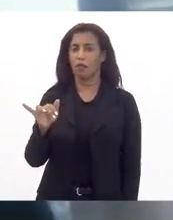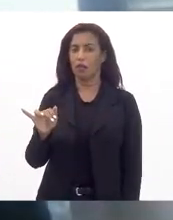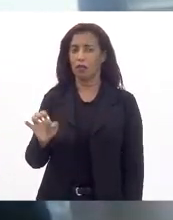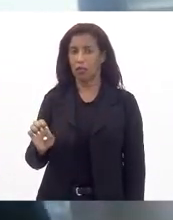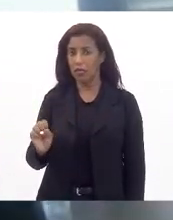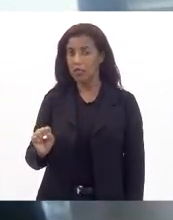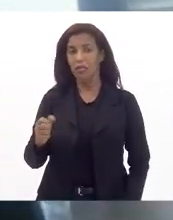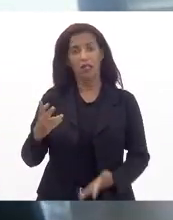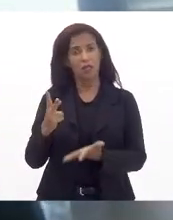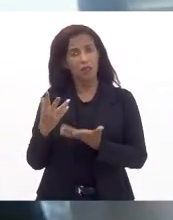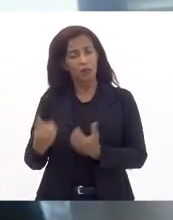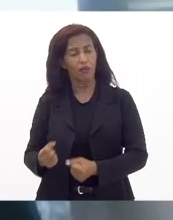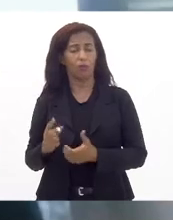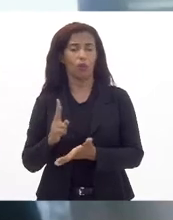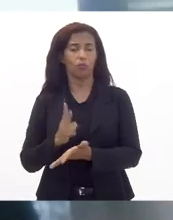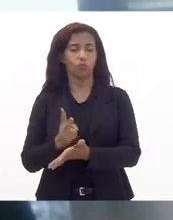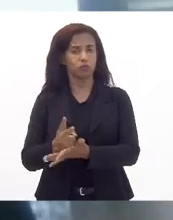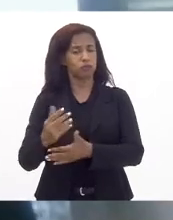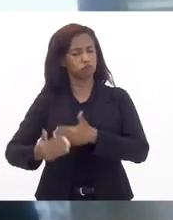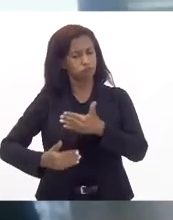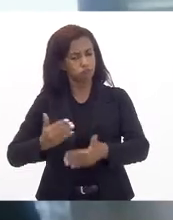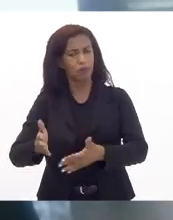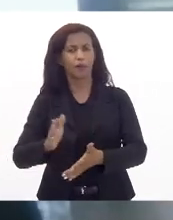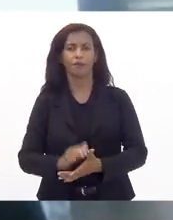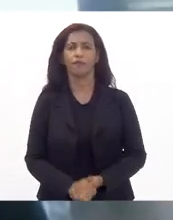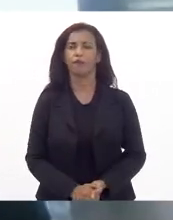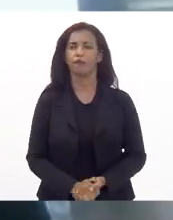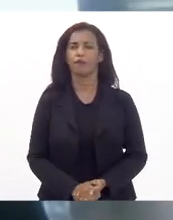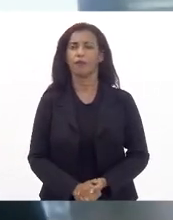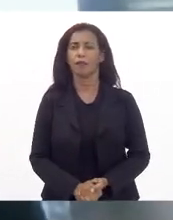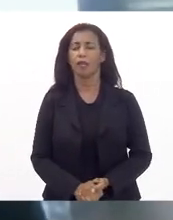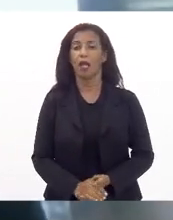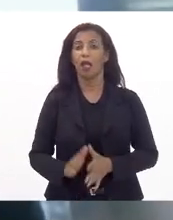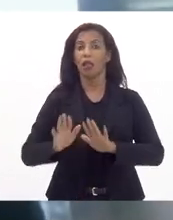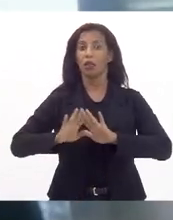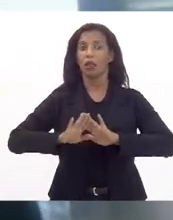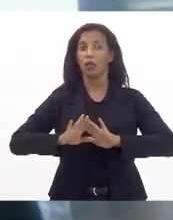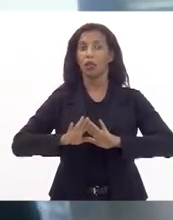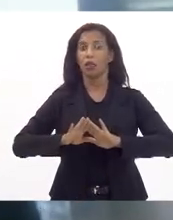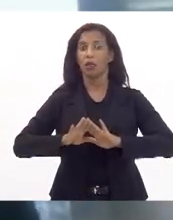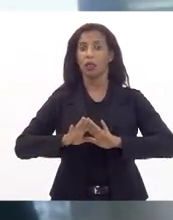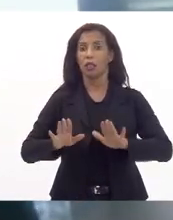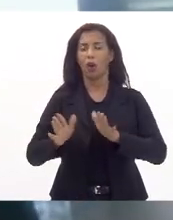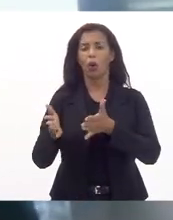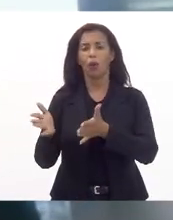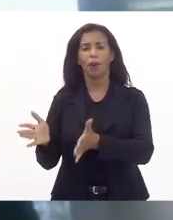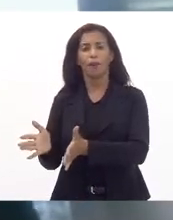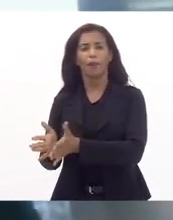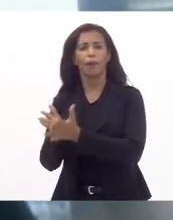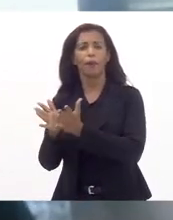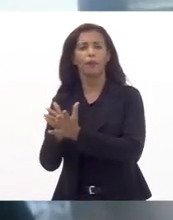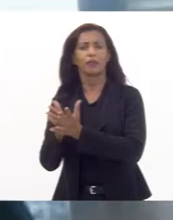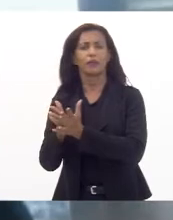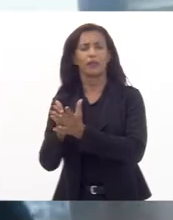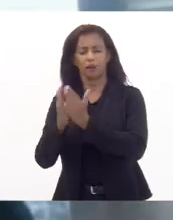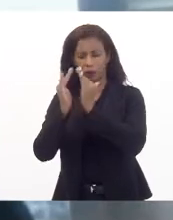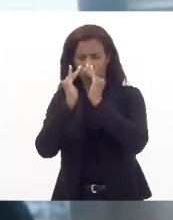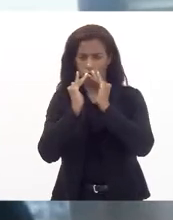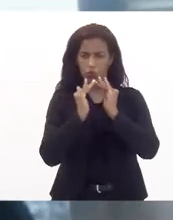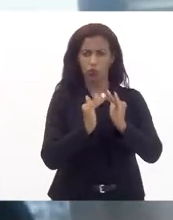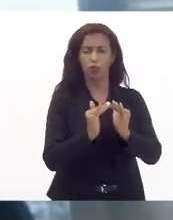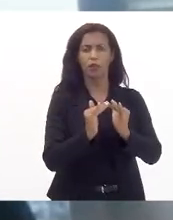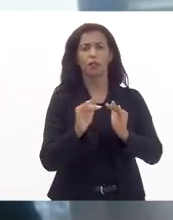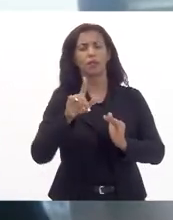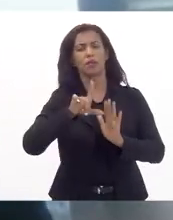e vamos em frente vamos em frente não desumanizar nem empobrecer vamos cumprir